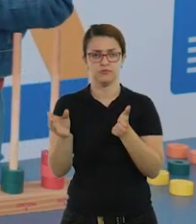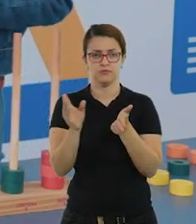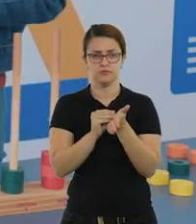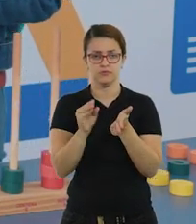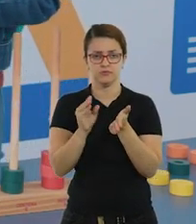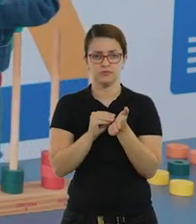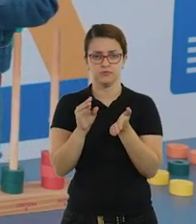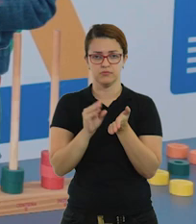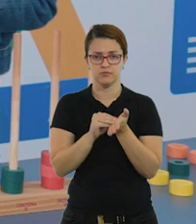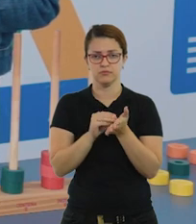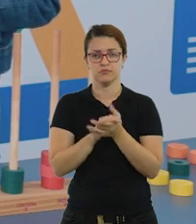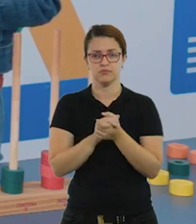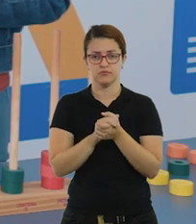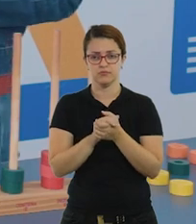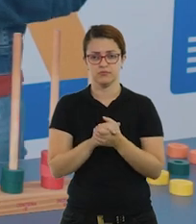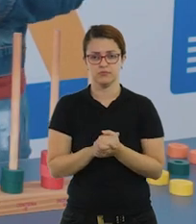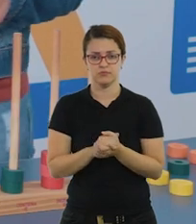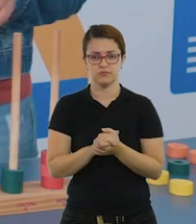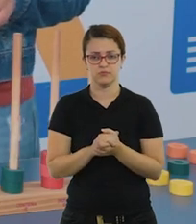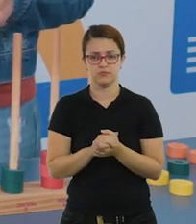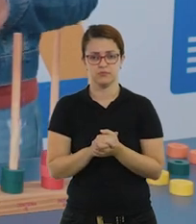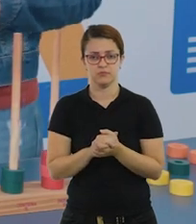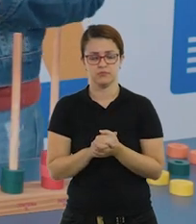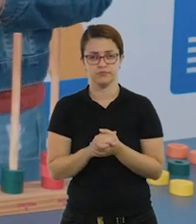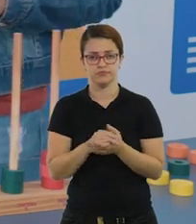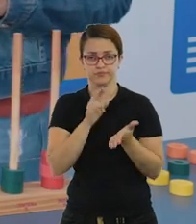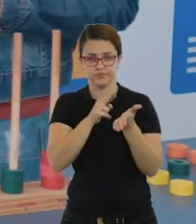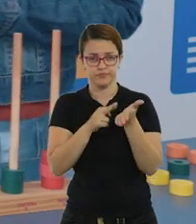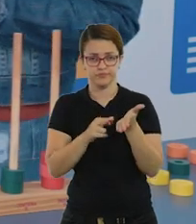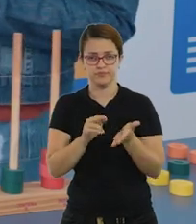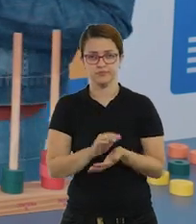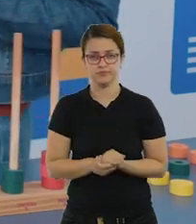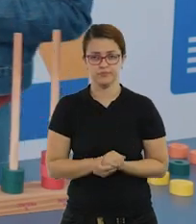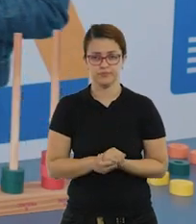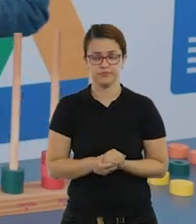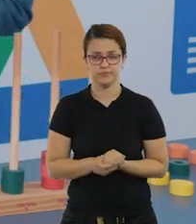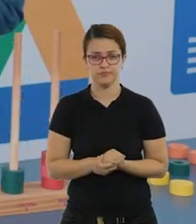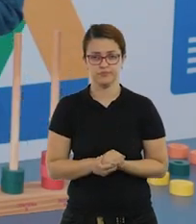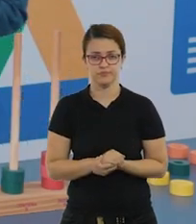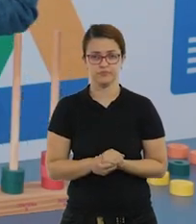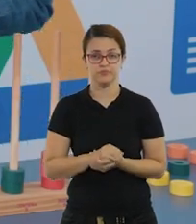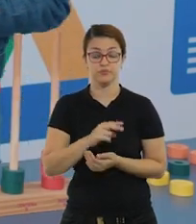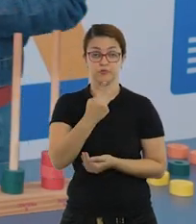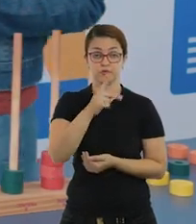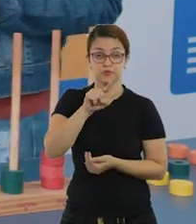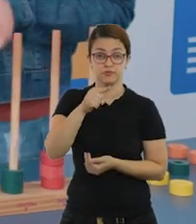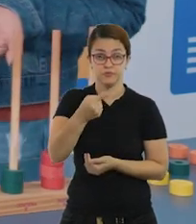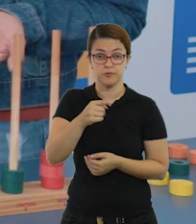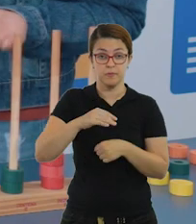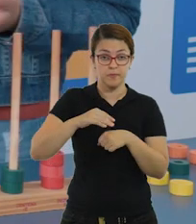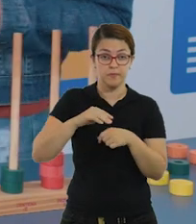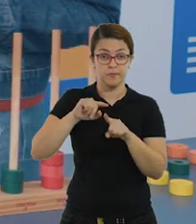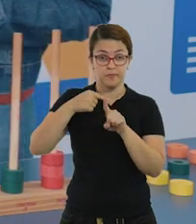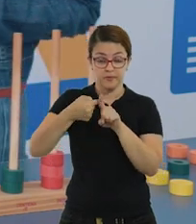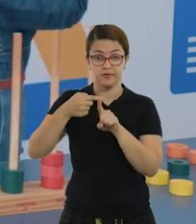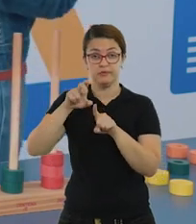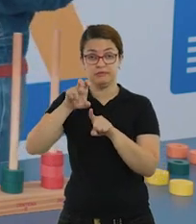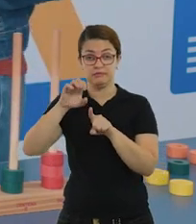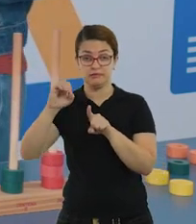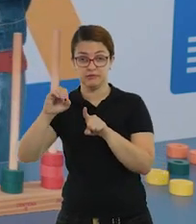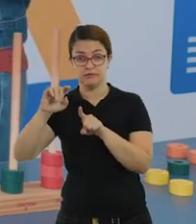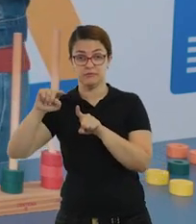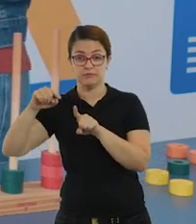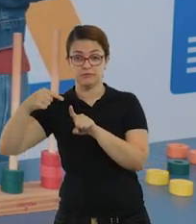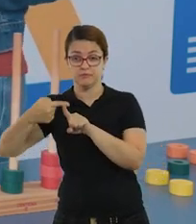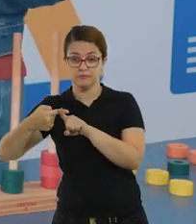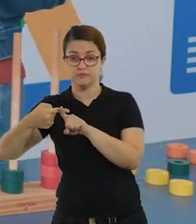registro da conta. Eu só coloquei aqui para vocês compreenderem qual é o processo que nós estamos realizando lá embaixo, tá bom? Então, 2.000 mais 500